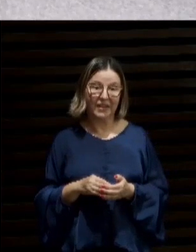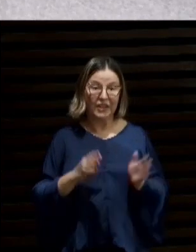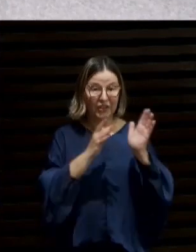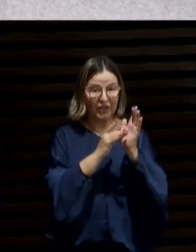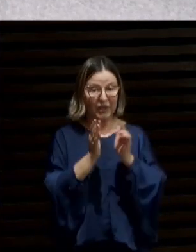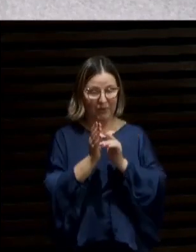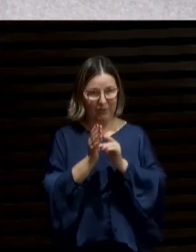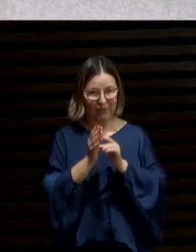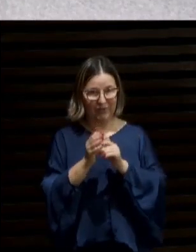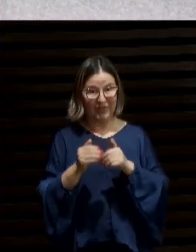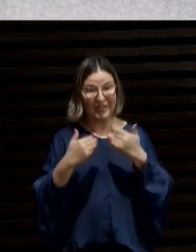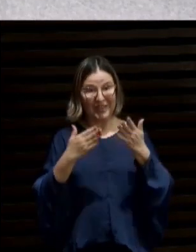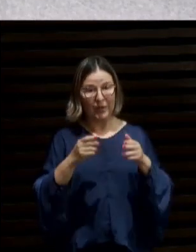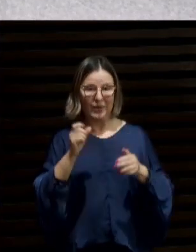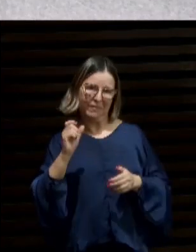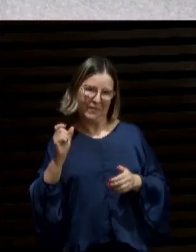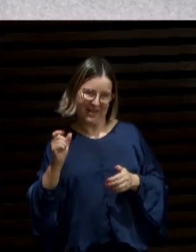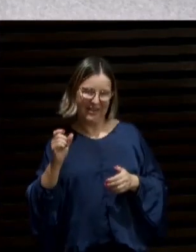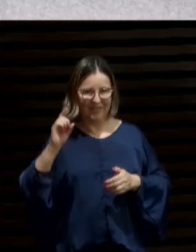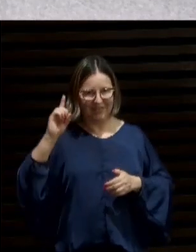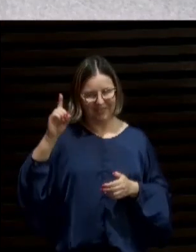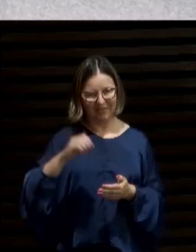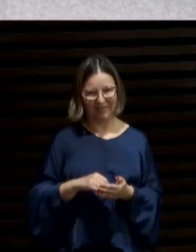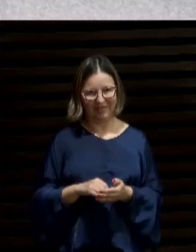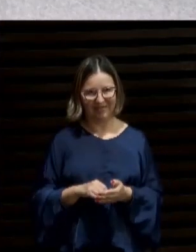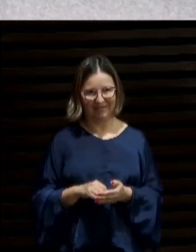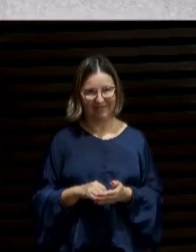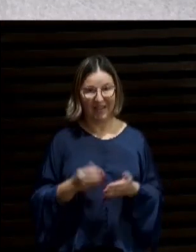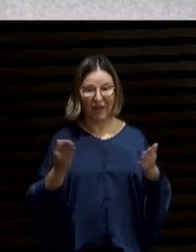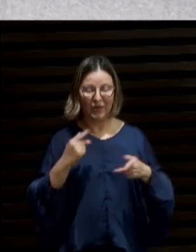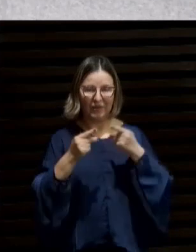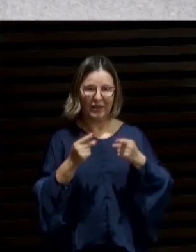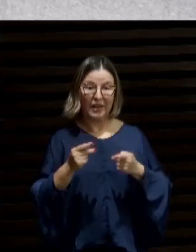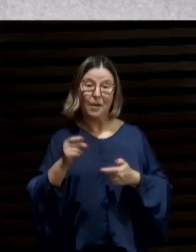foi as palavras. Agora é a palavra.